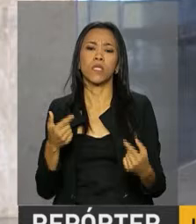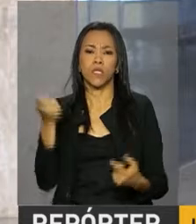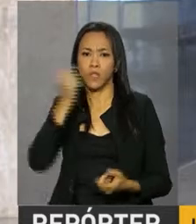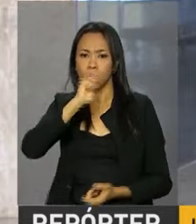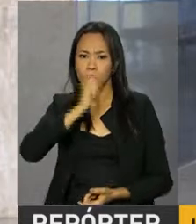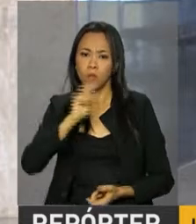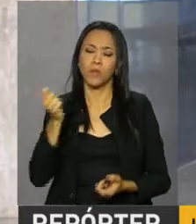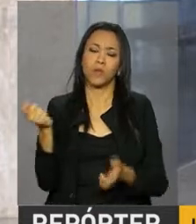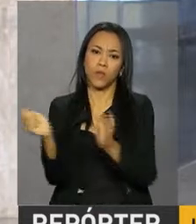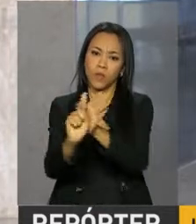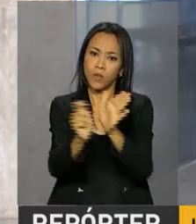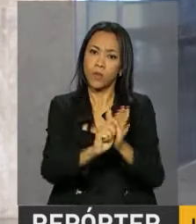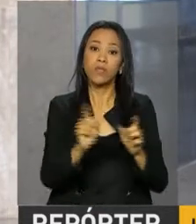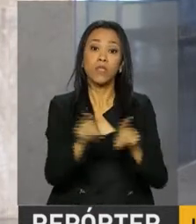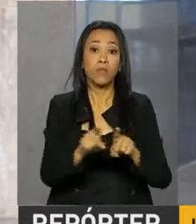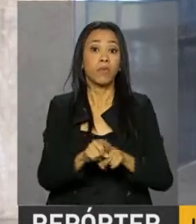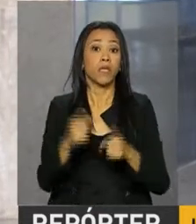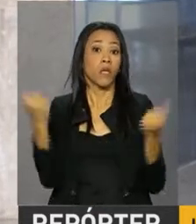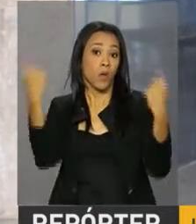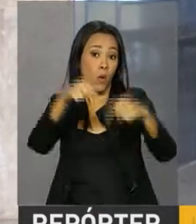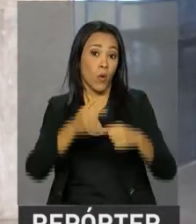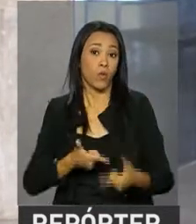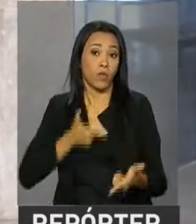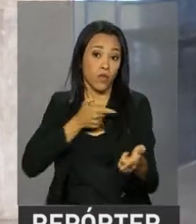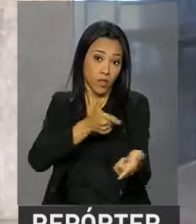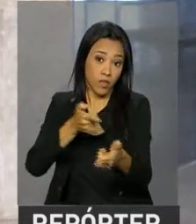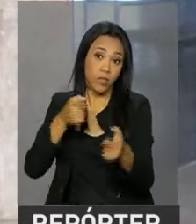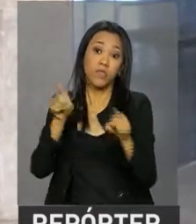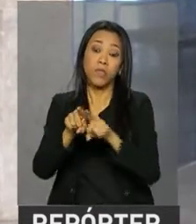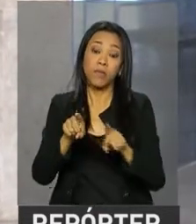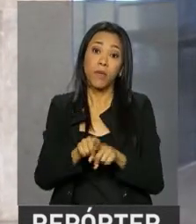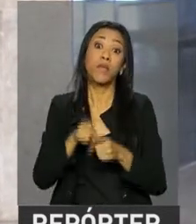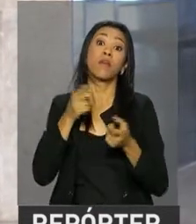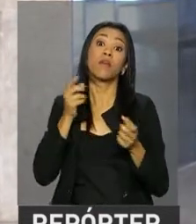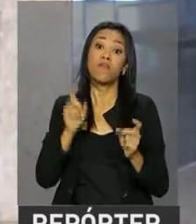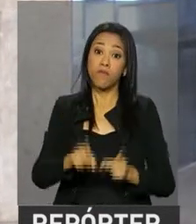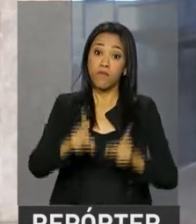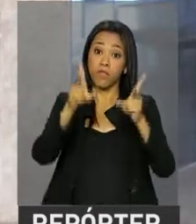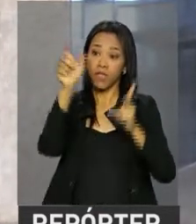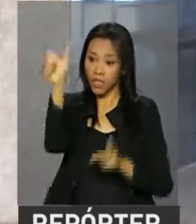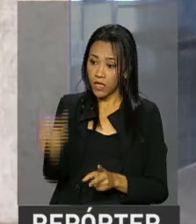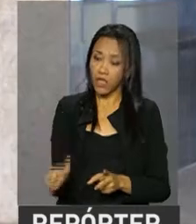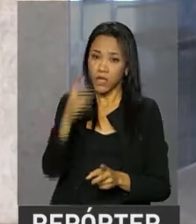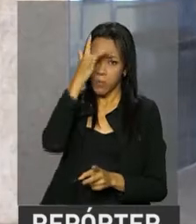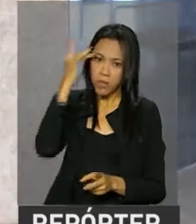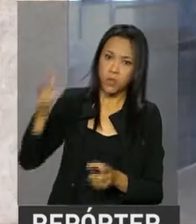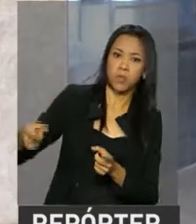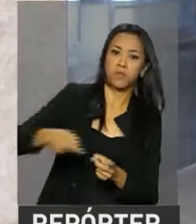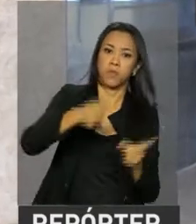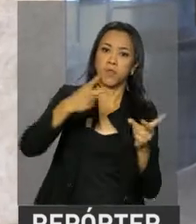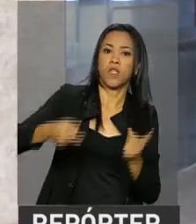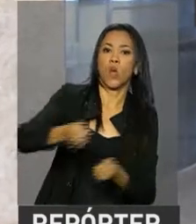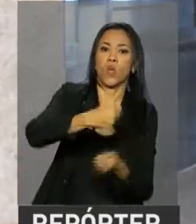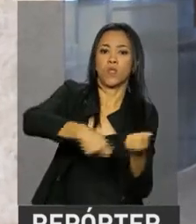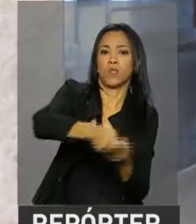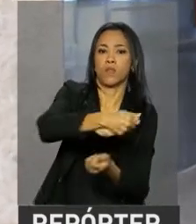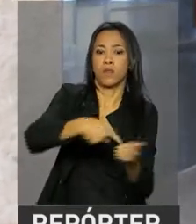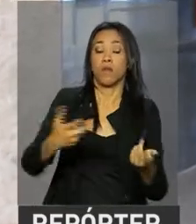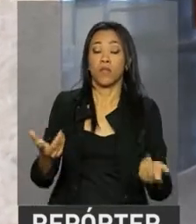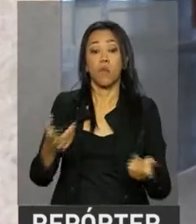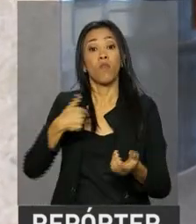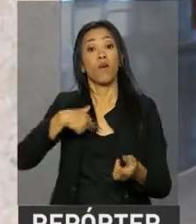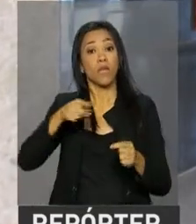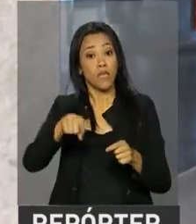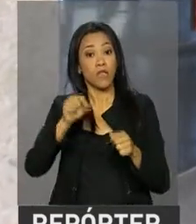pessoas allen por exemplo do contrabando o anúncio dessa nova fase do plano nacional de segurança pública foi feito ontem durante